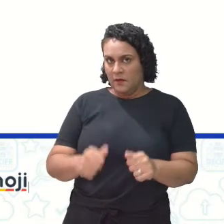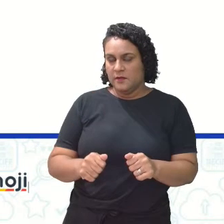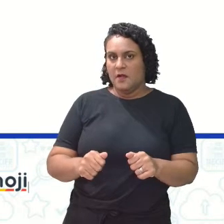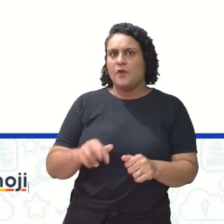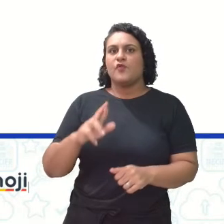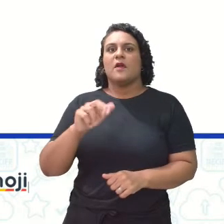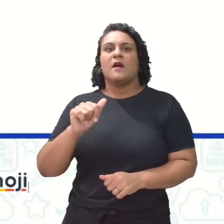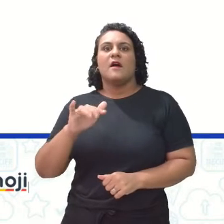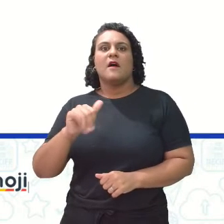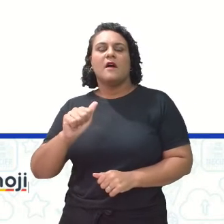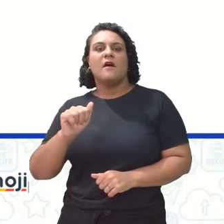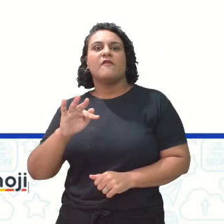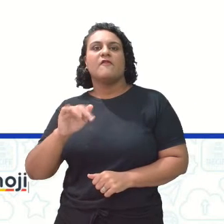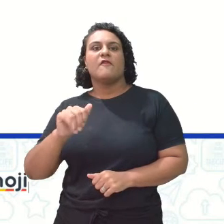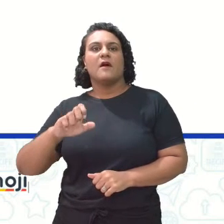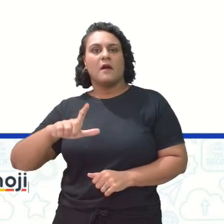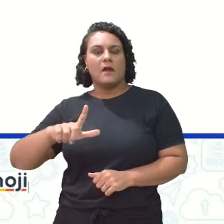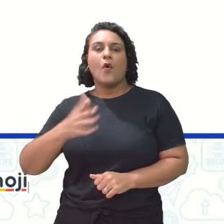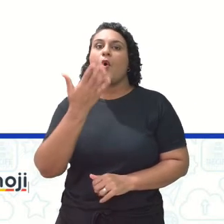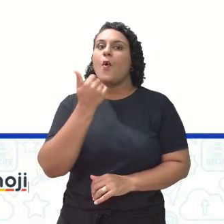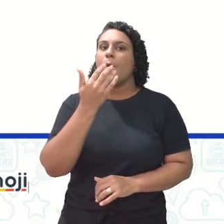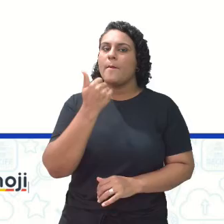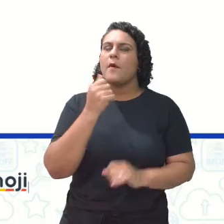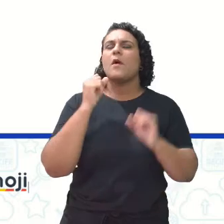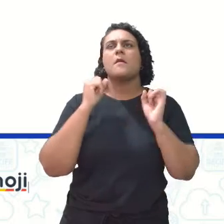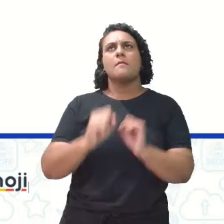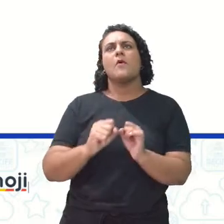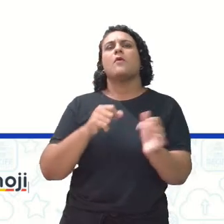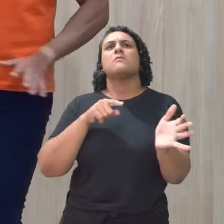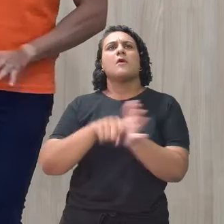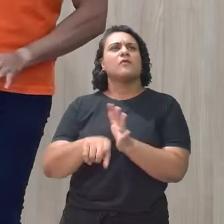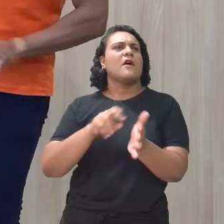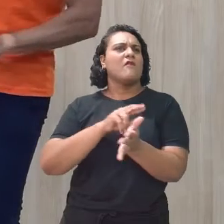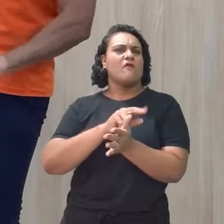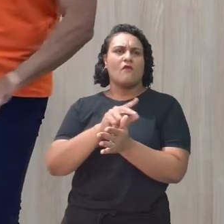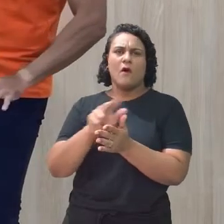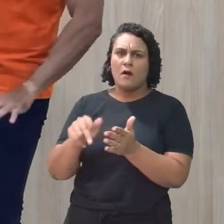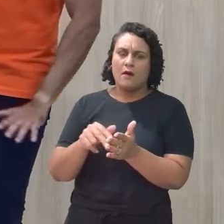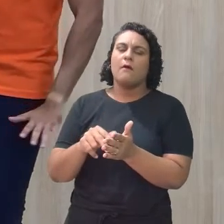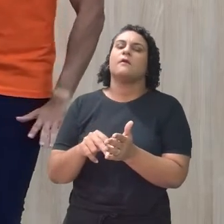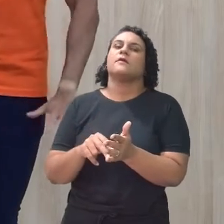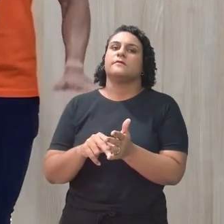E você pode notar aí que a gente pode fazer várias perguntas relacionadas apenas a